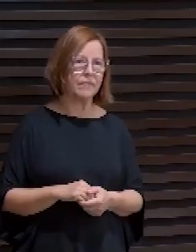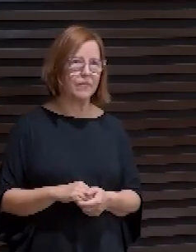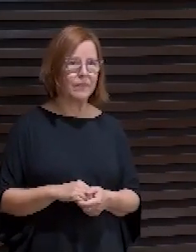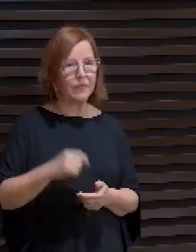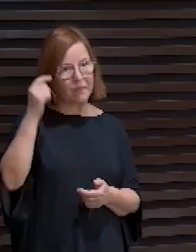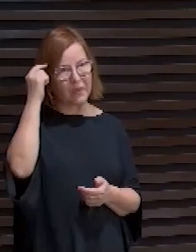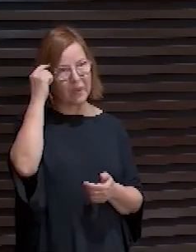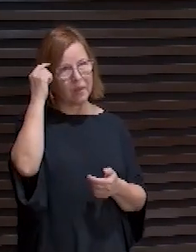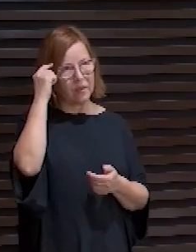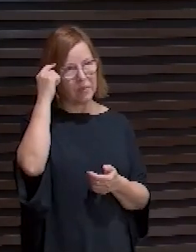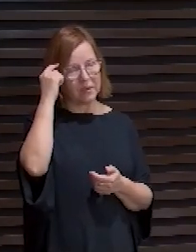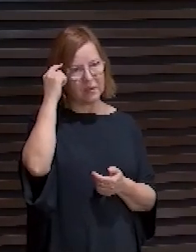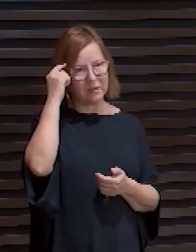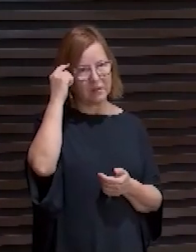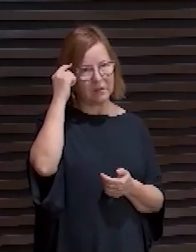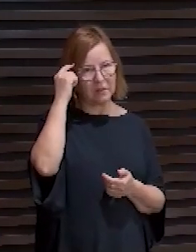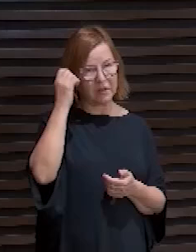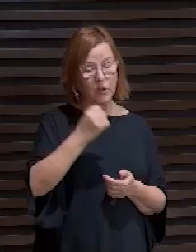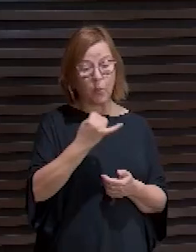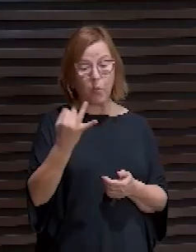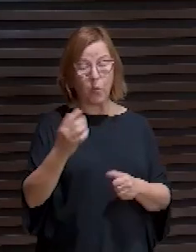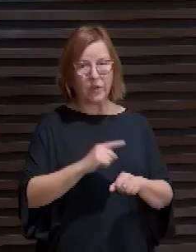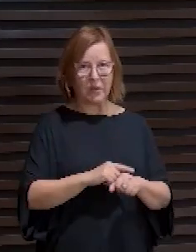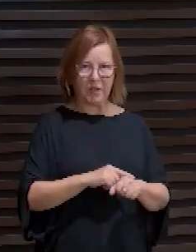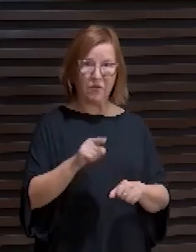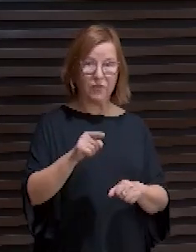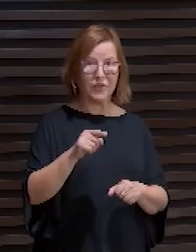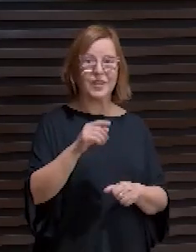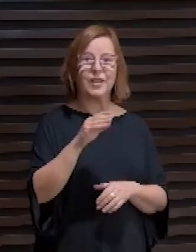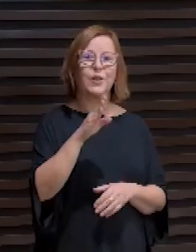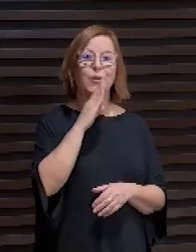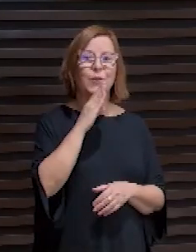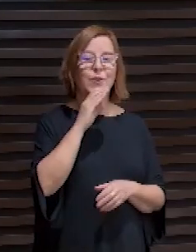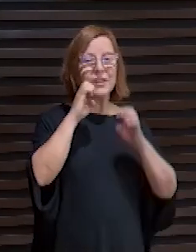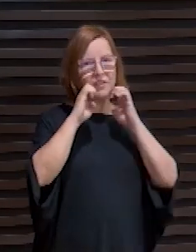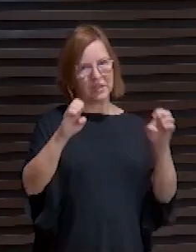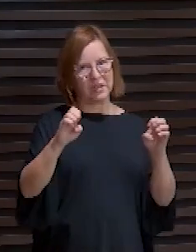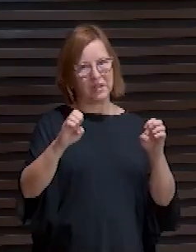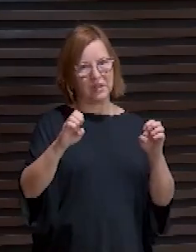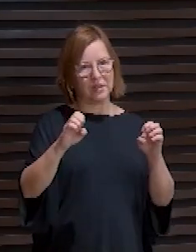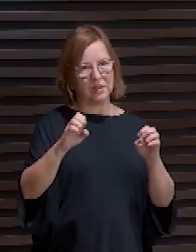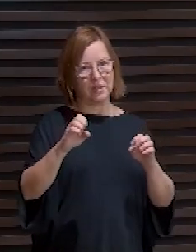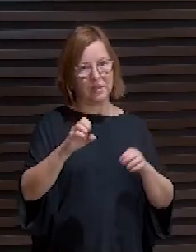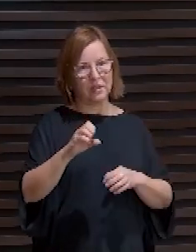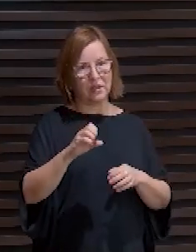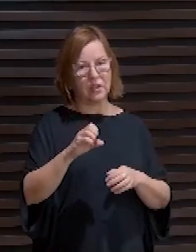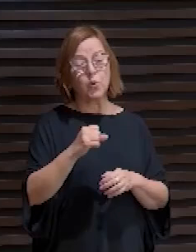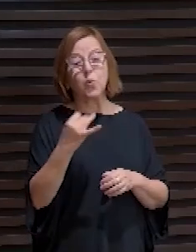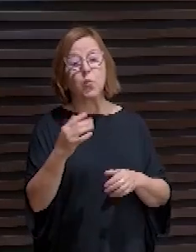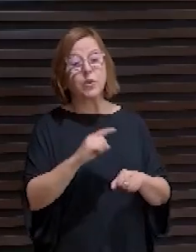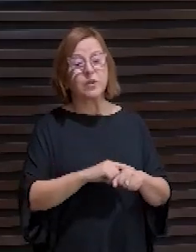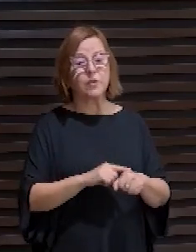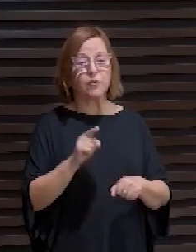pense quanto tempo você conhece o Evangelho, há quanto tempo você creu em Cristo? E como